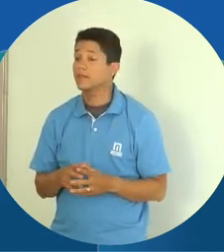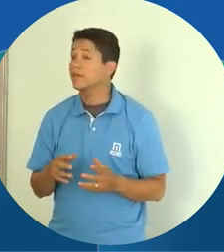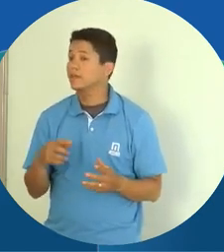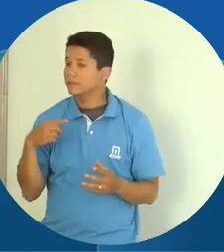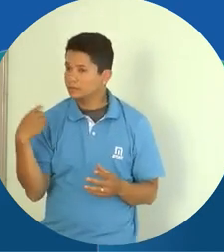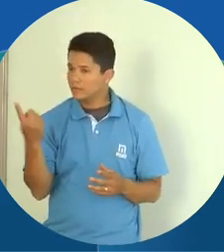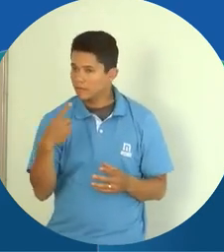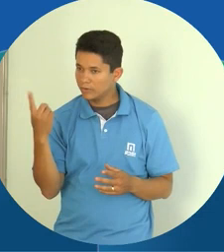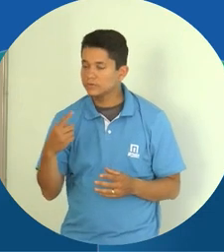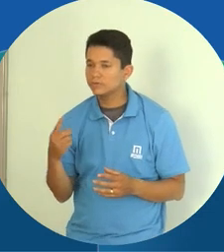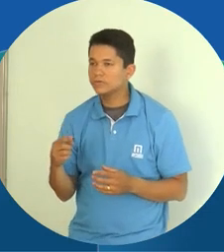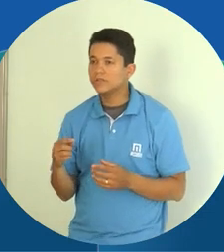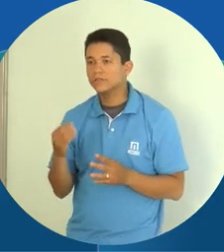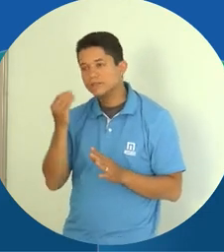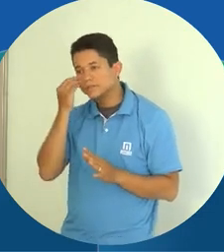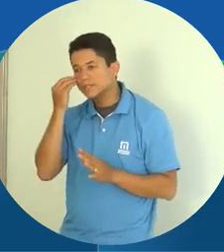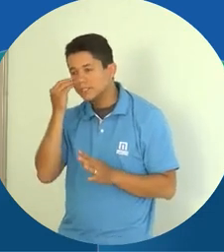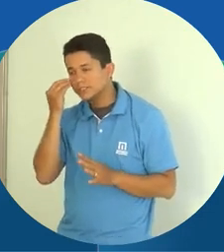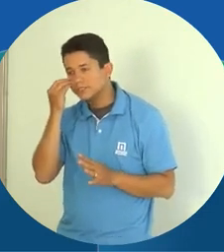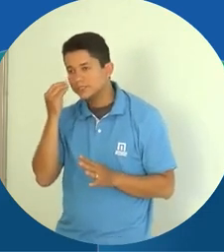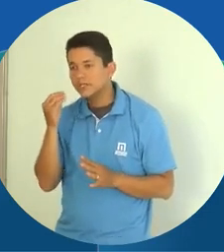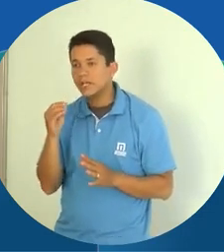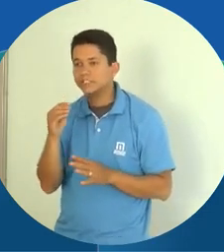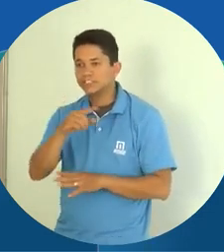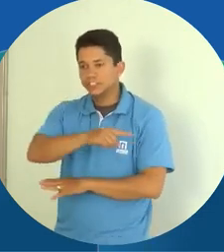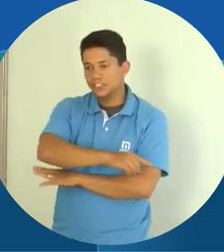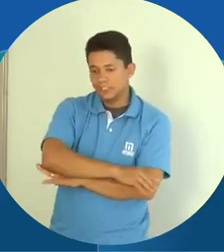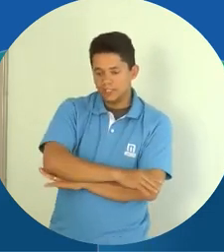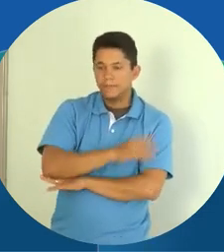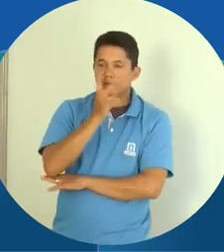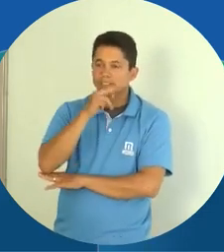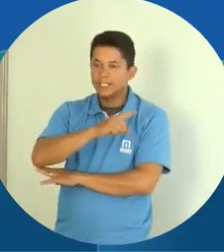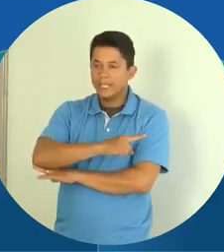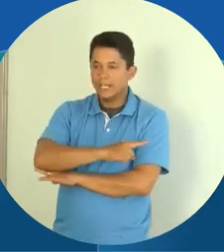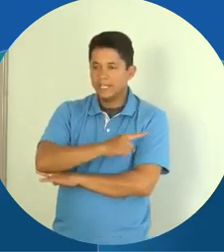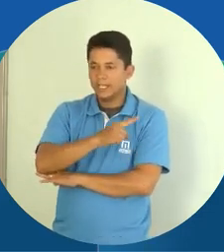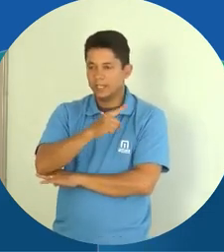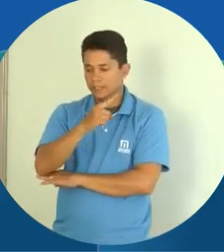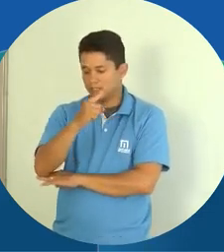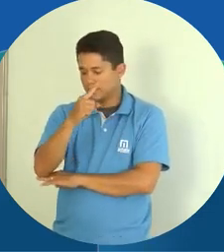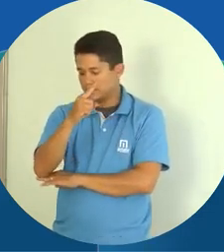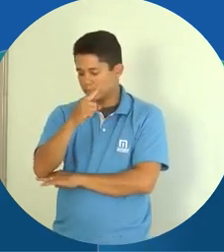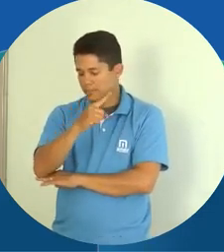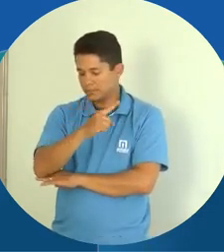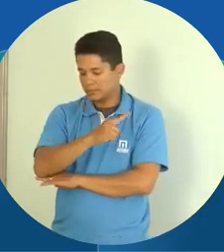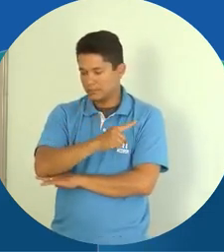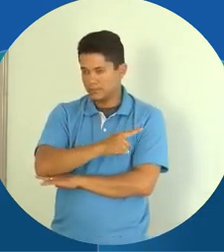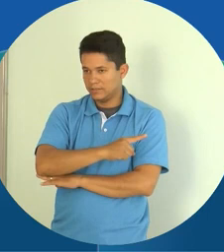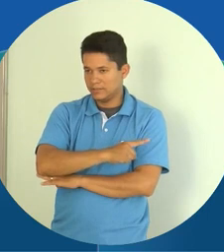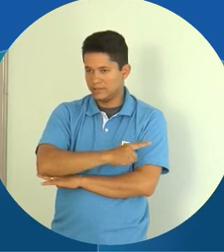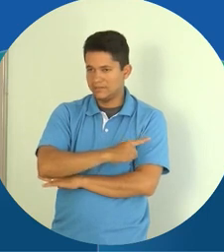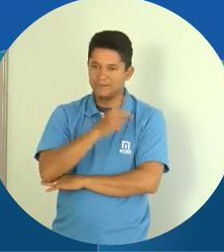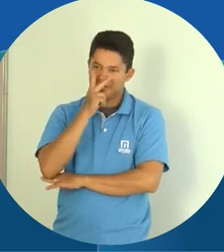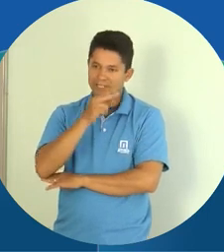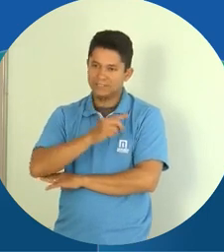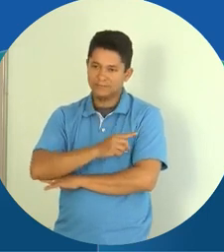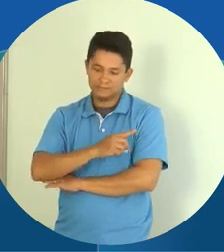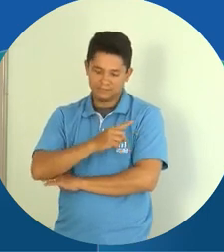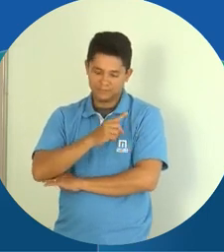como artifício, a gente inclina as estacas. Com a máquina da pressa, a gente consegue qualquer ângulo, praticamente,